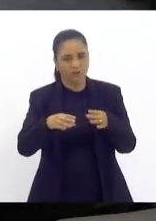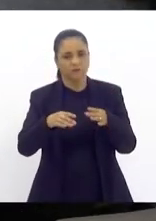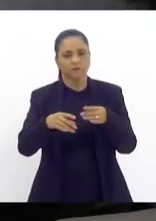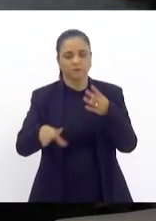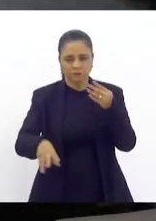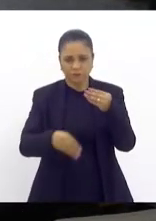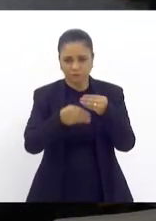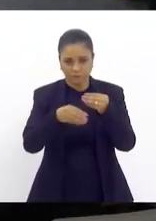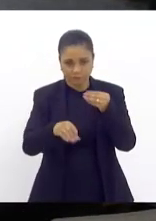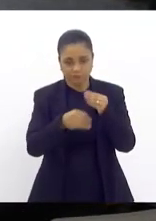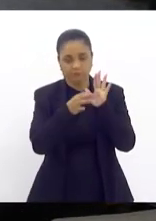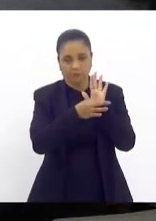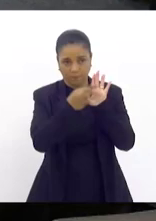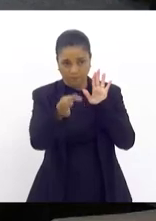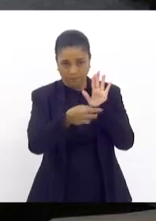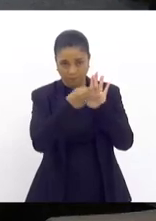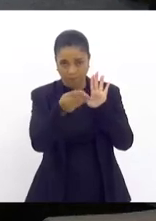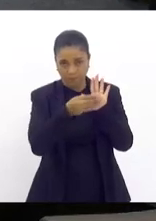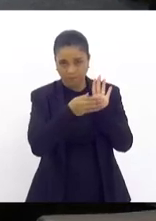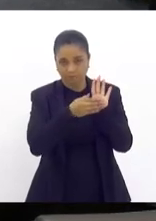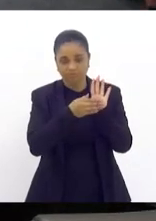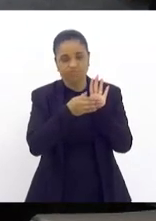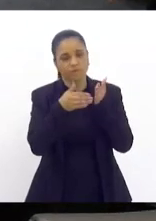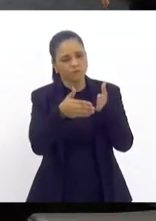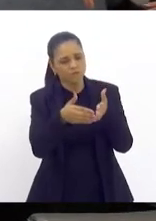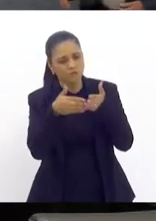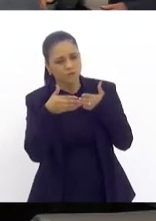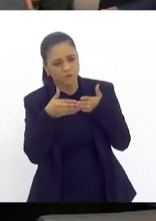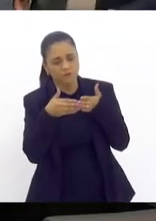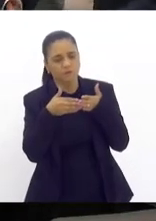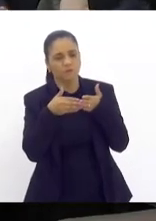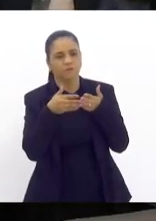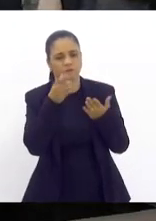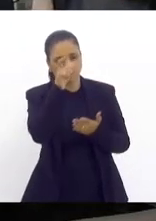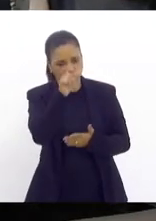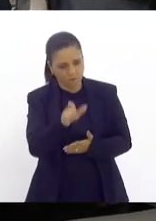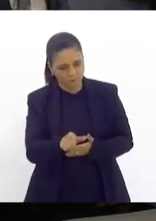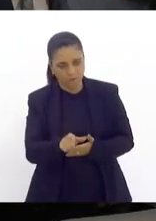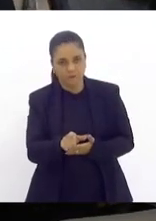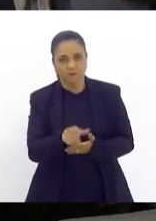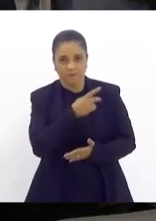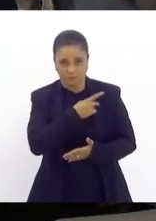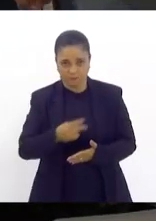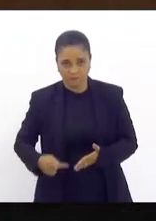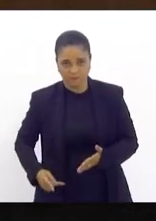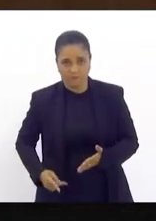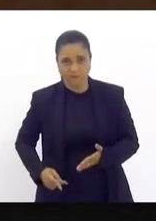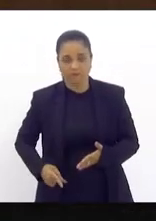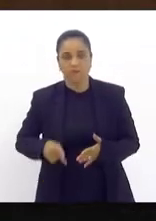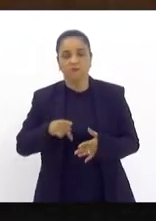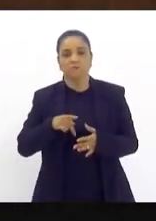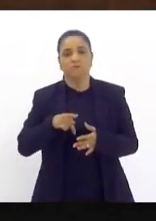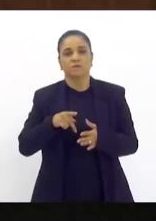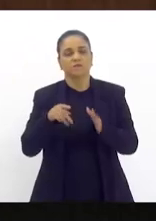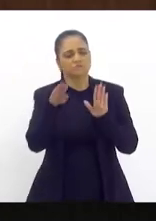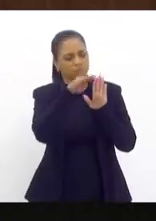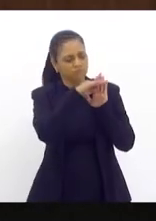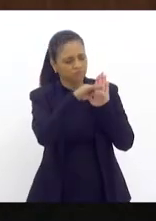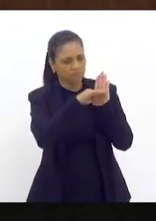comissão, eu solicito a Vossa Excelência chamar os trabalhos à